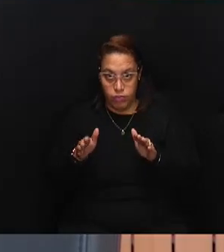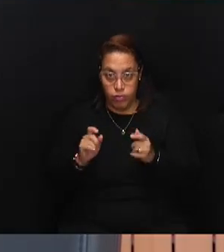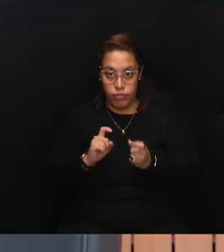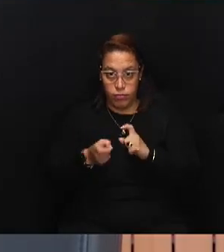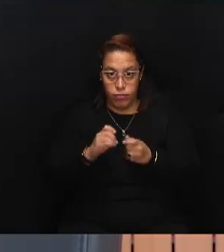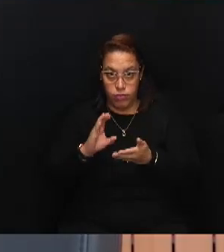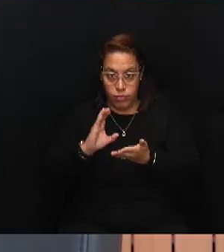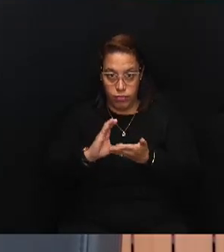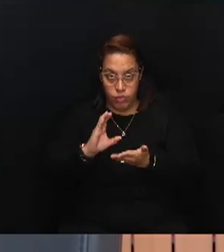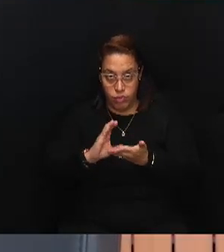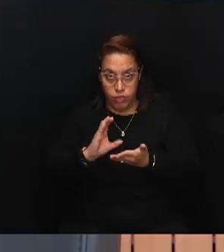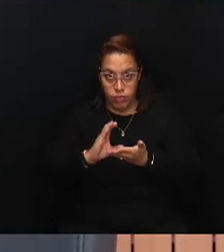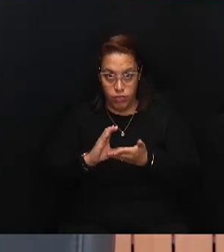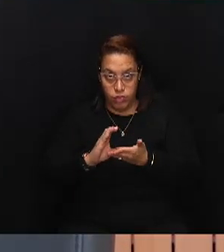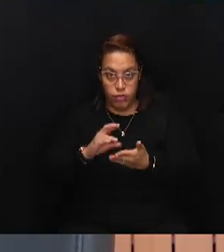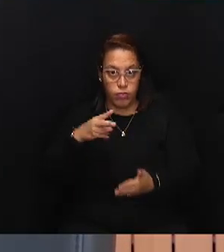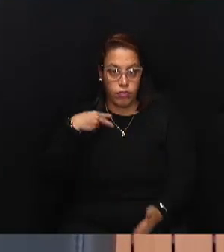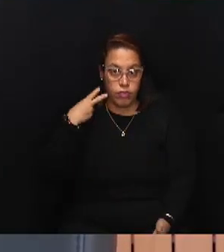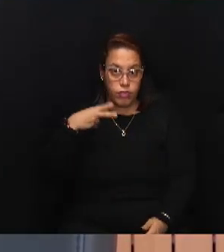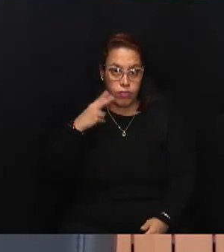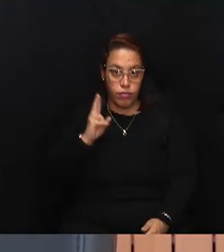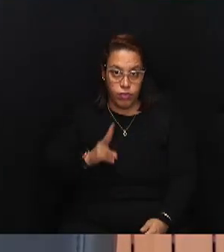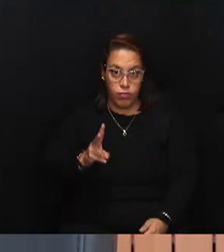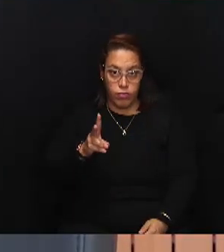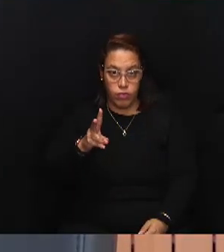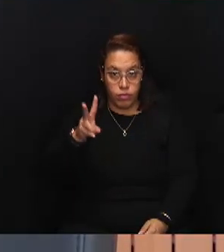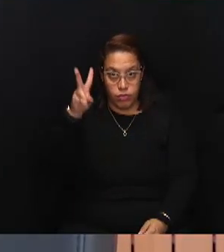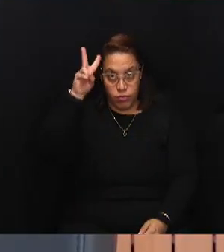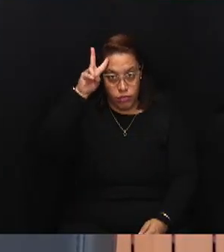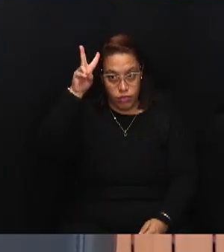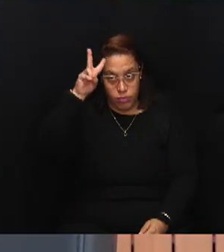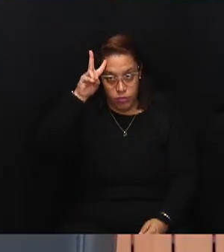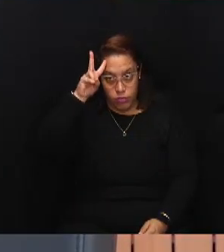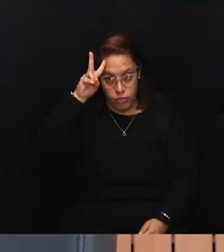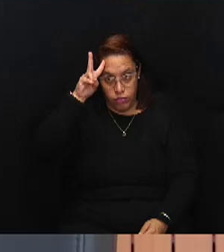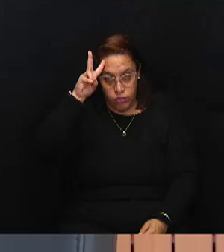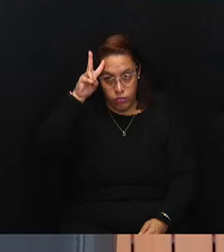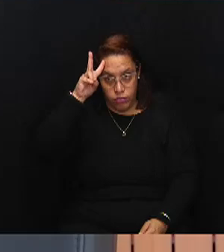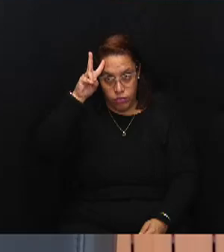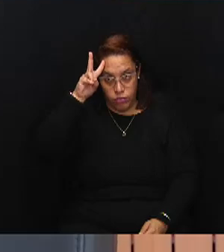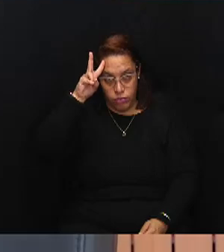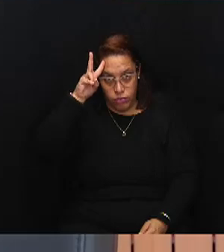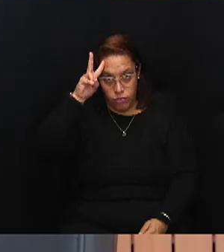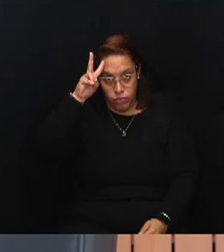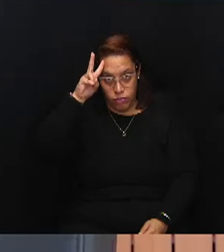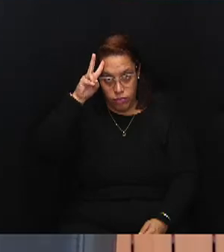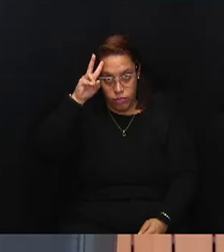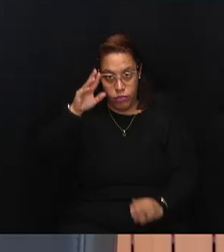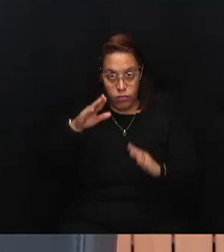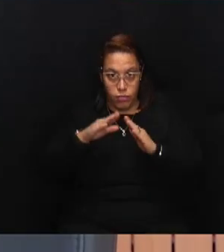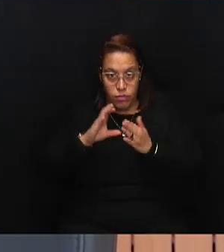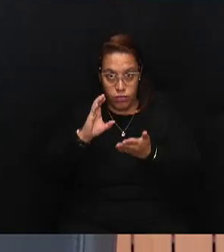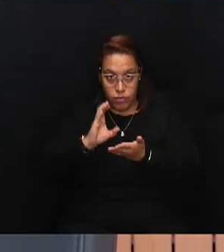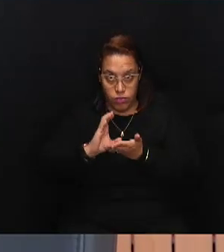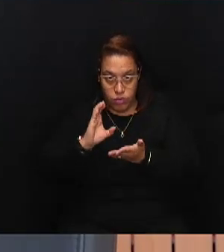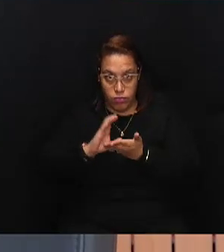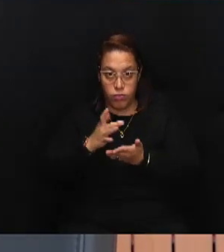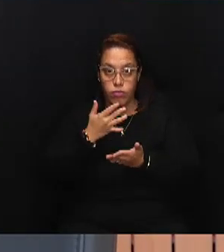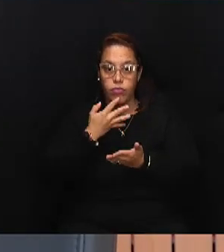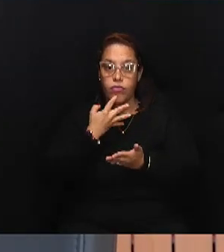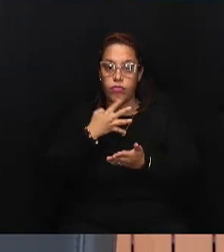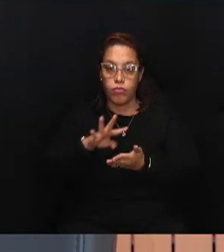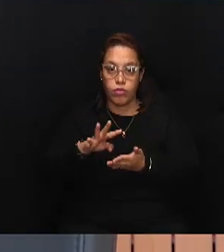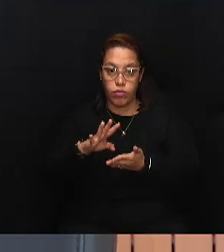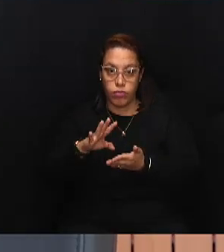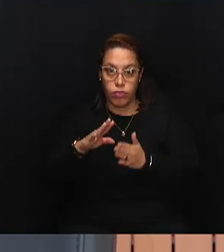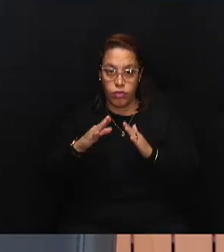do Conselho, vereador, ocorre sempre a segunda-feira do mês, na Casa do Conselho. Quem não conhece, Campinas tem uma